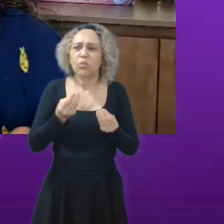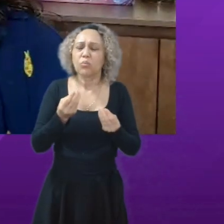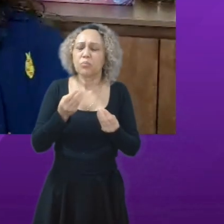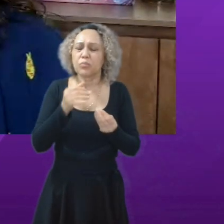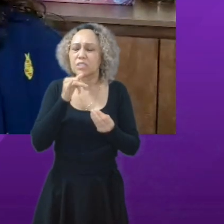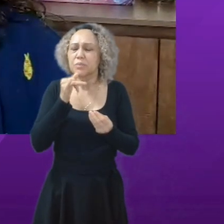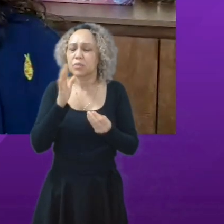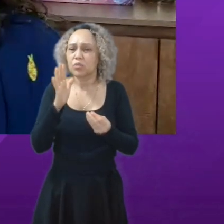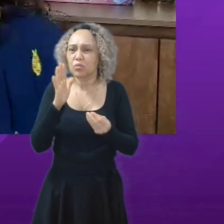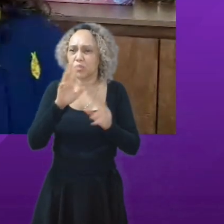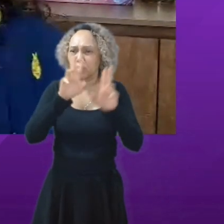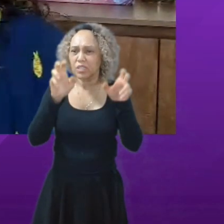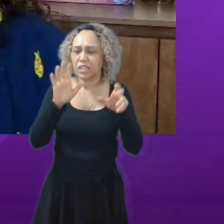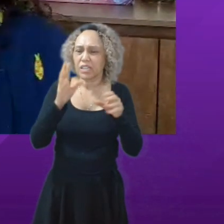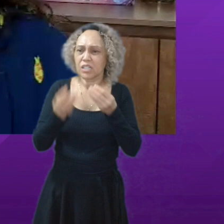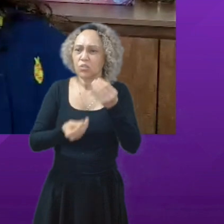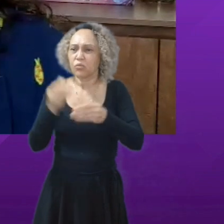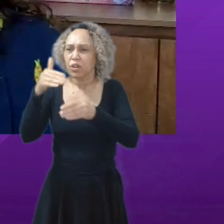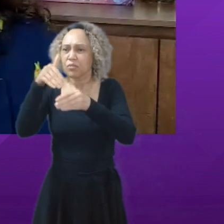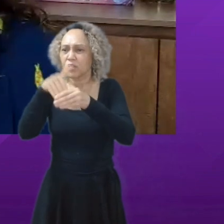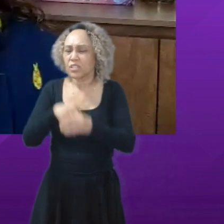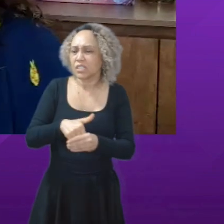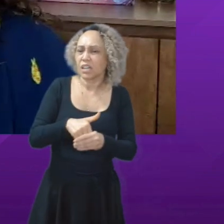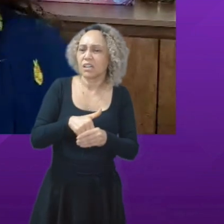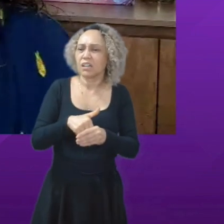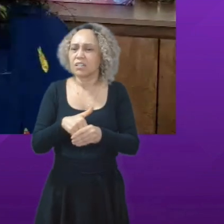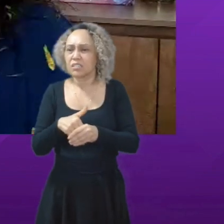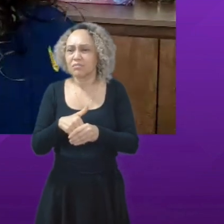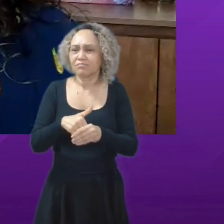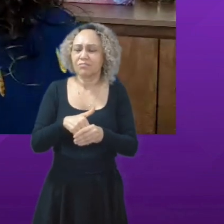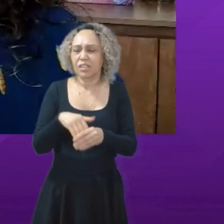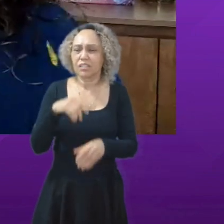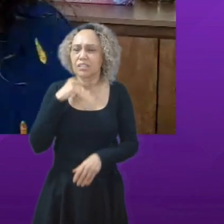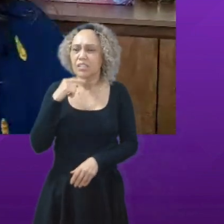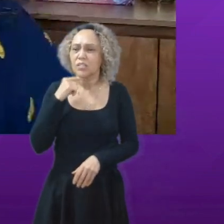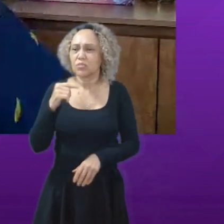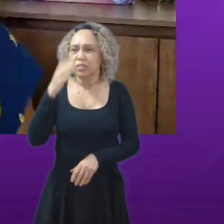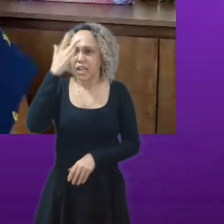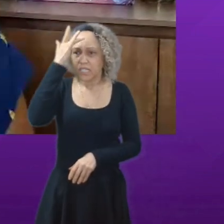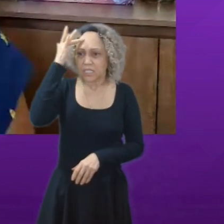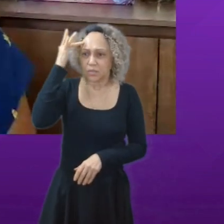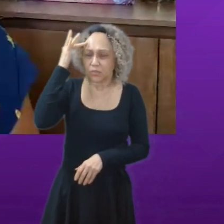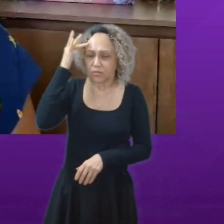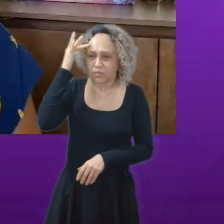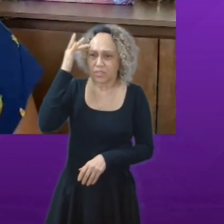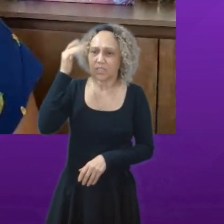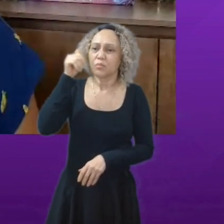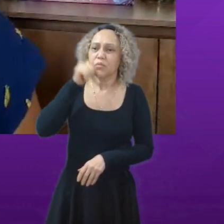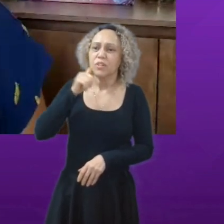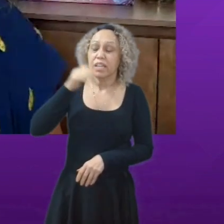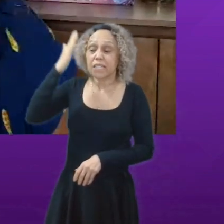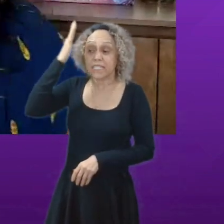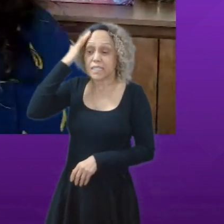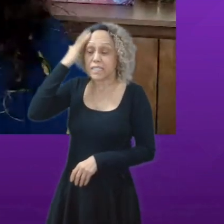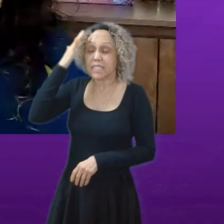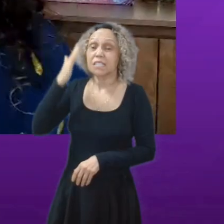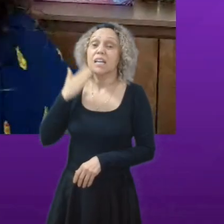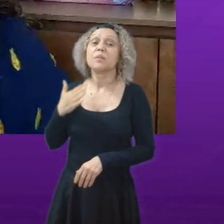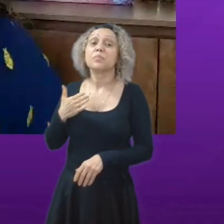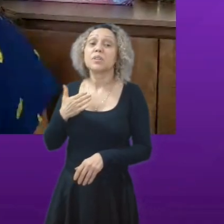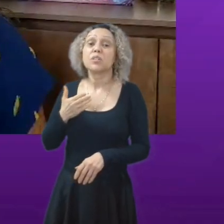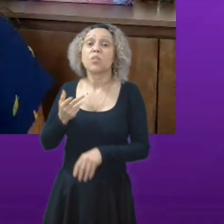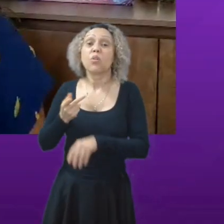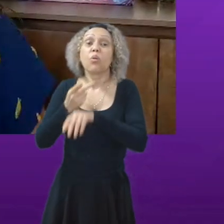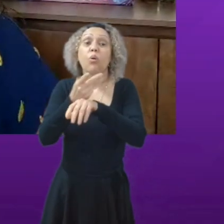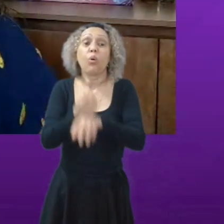pensar, ou como vai construir uma audiência pública, essas mulheres saberem a quem recorrer, conhecerem a